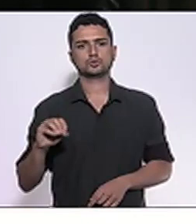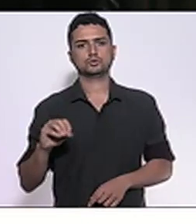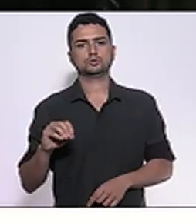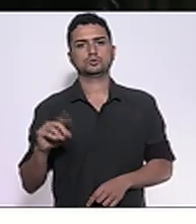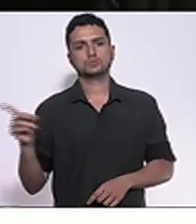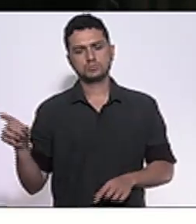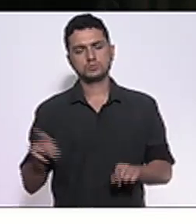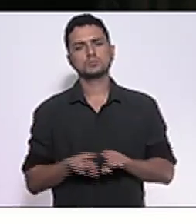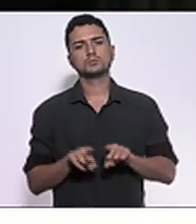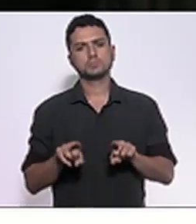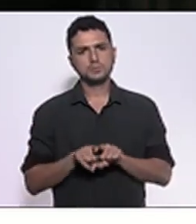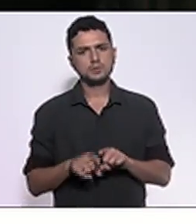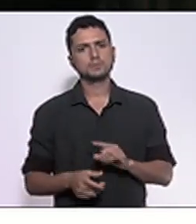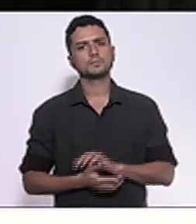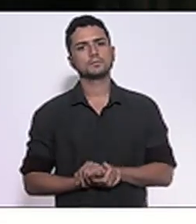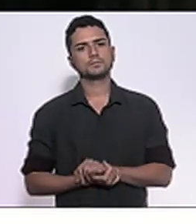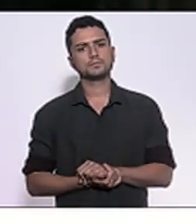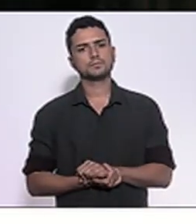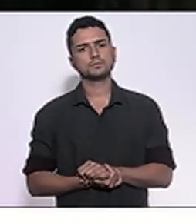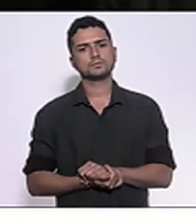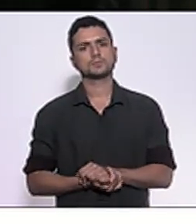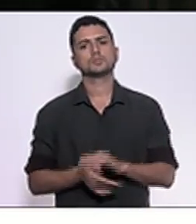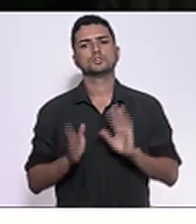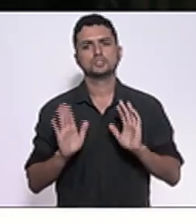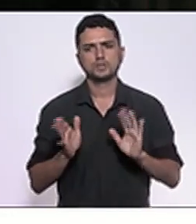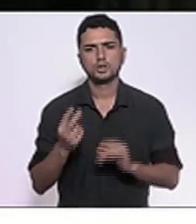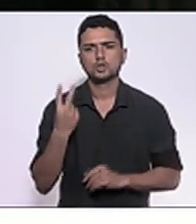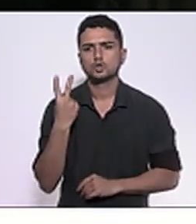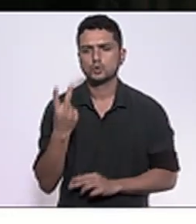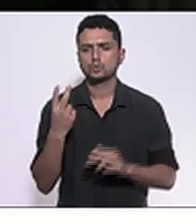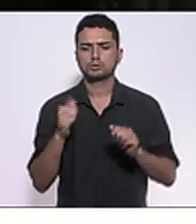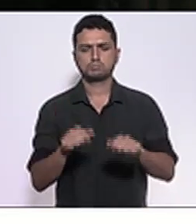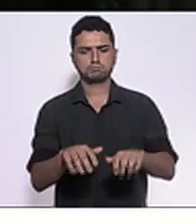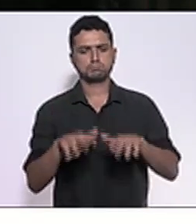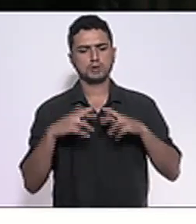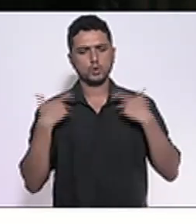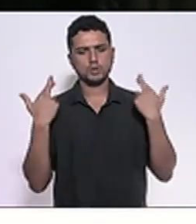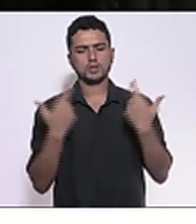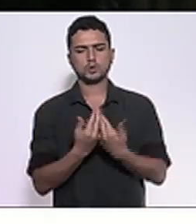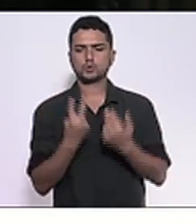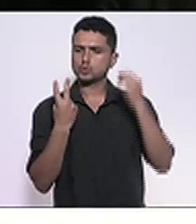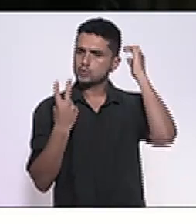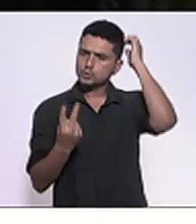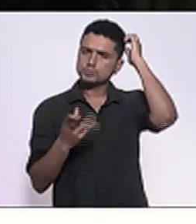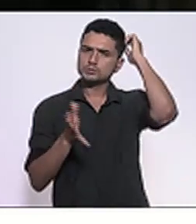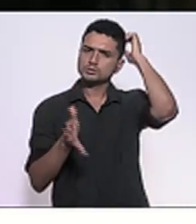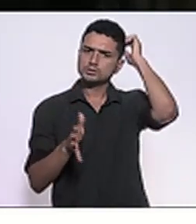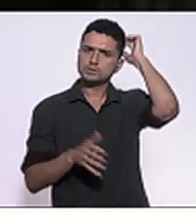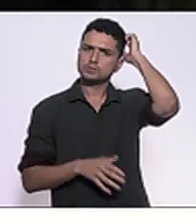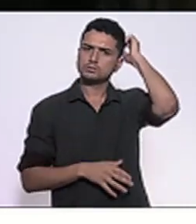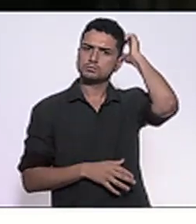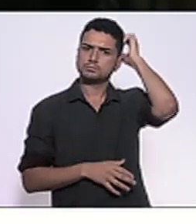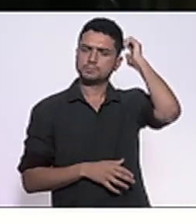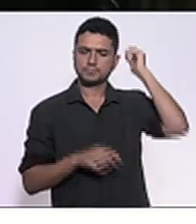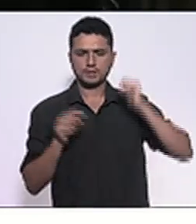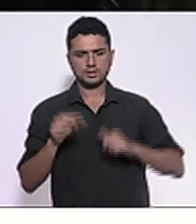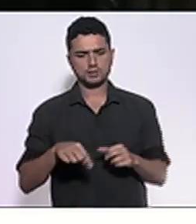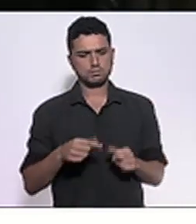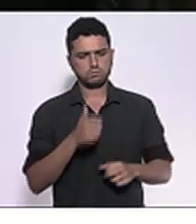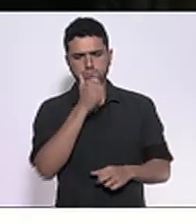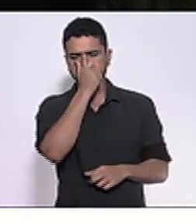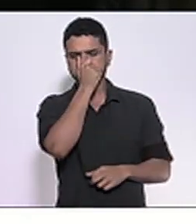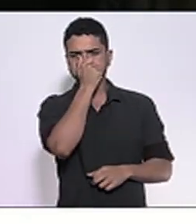Sérgio Varela. Vieram aqui já em 2 audiências públicas, com os 2 juízes das 2 varas de execução